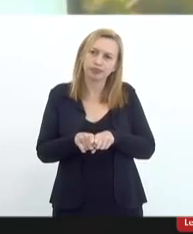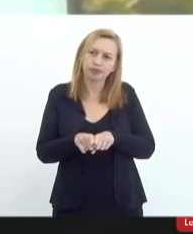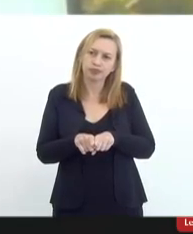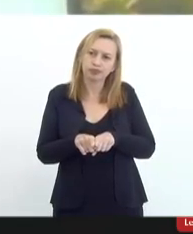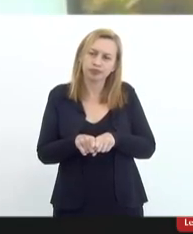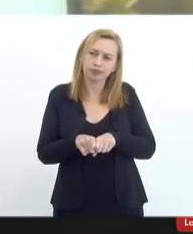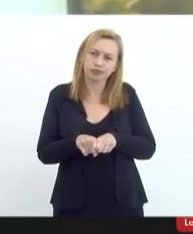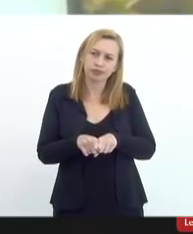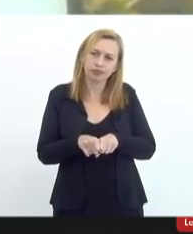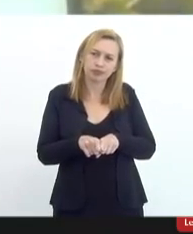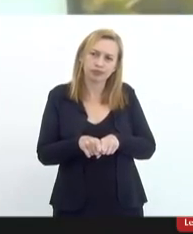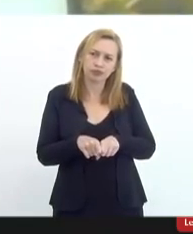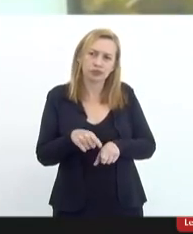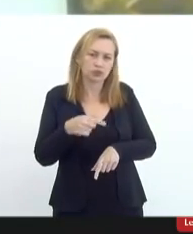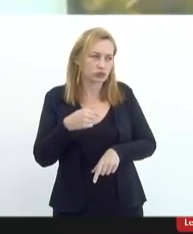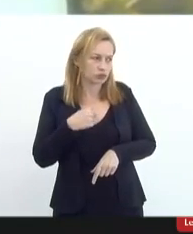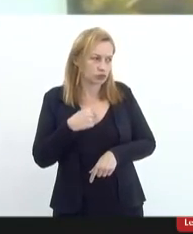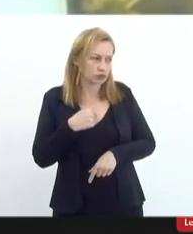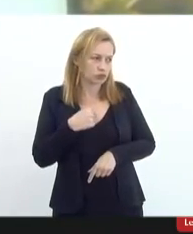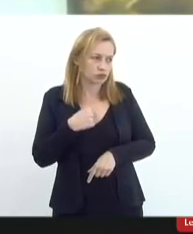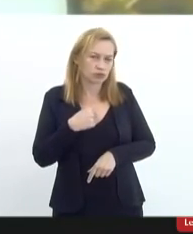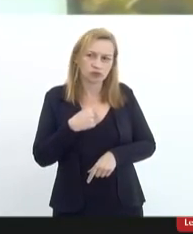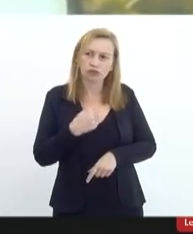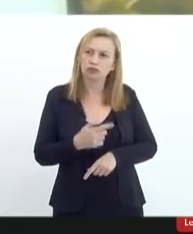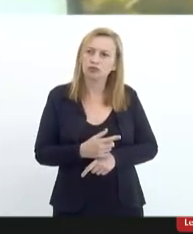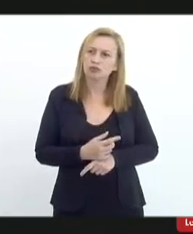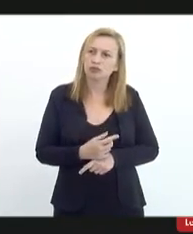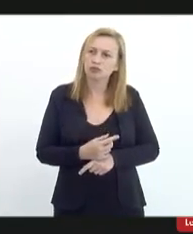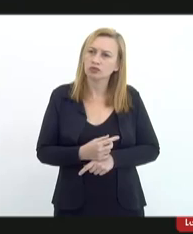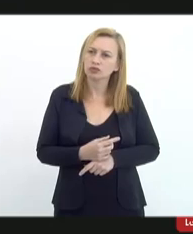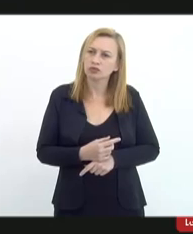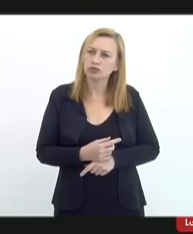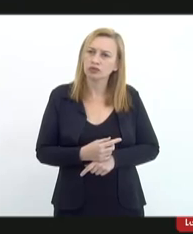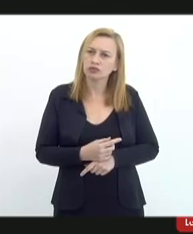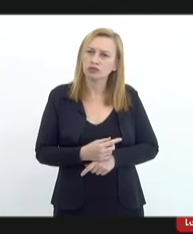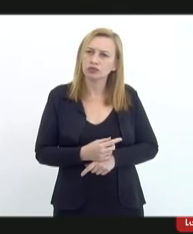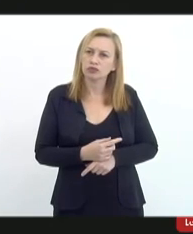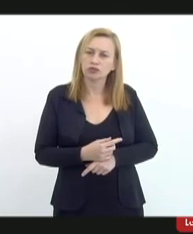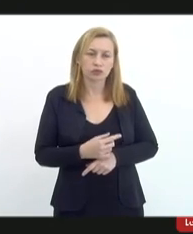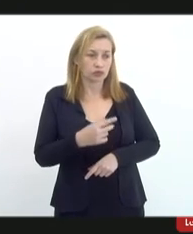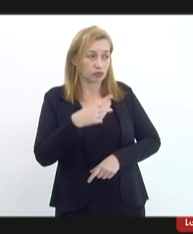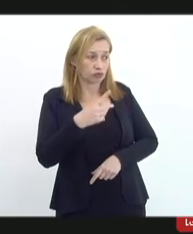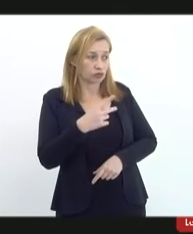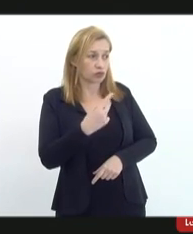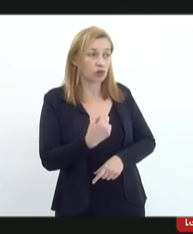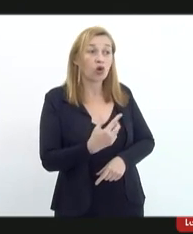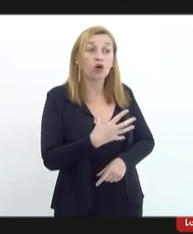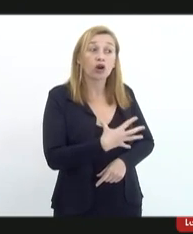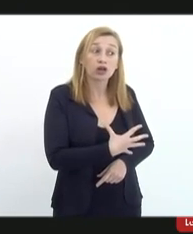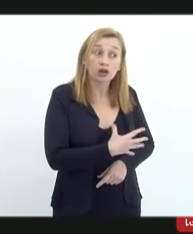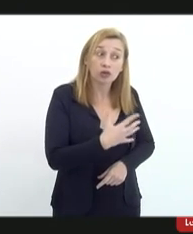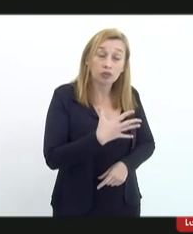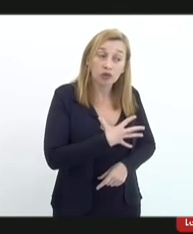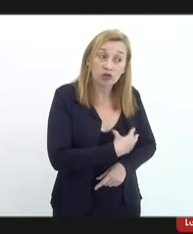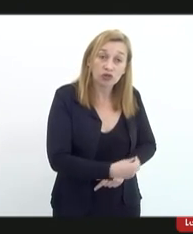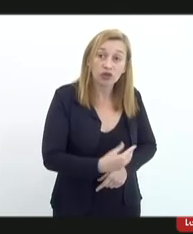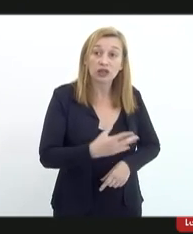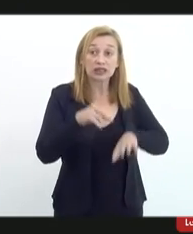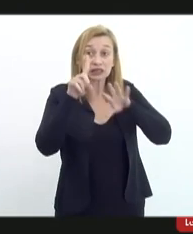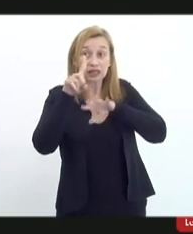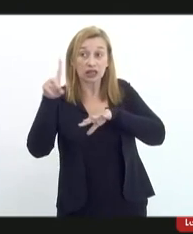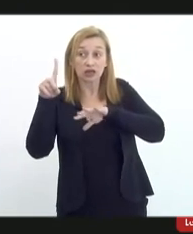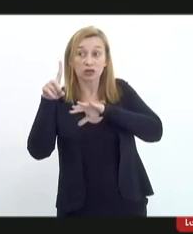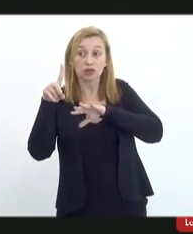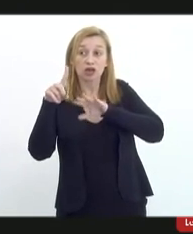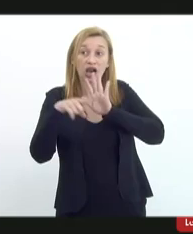Quando eu impregno numa pessoa onde, olha, meu filho, Deus ajuda quem cedo madruga.